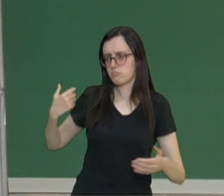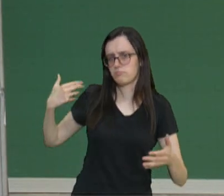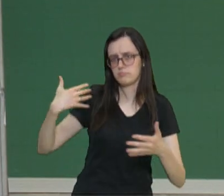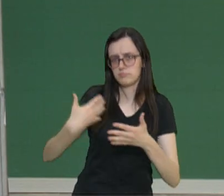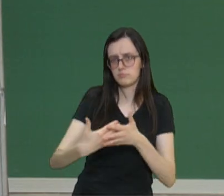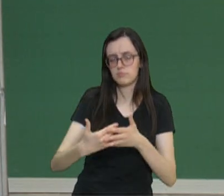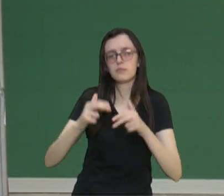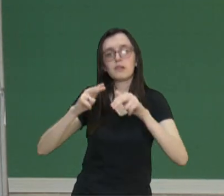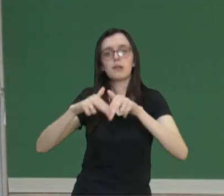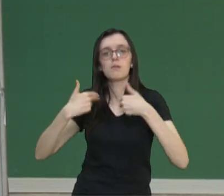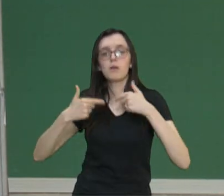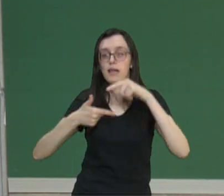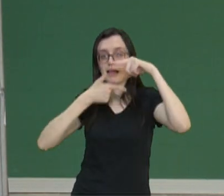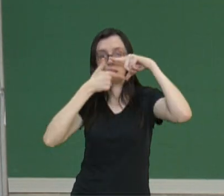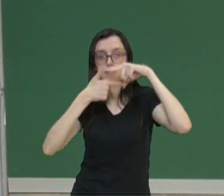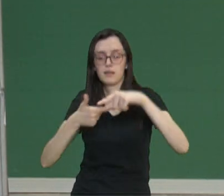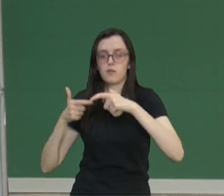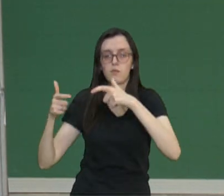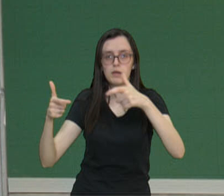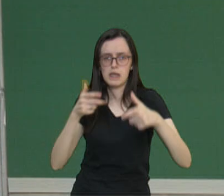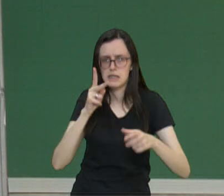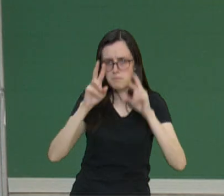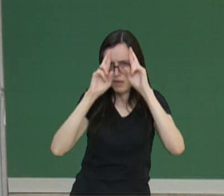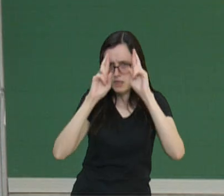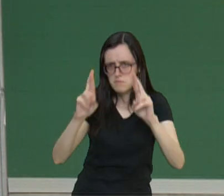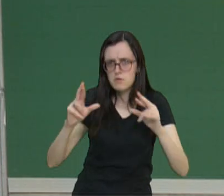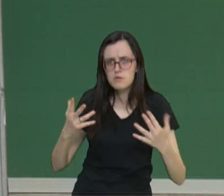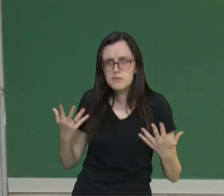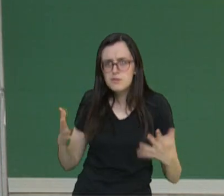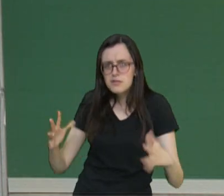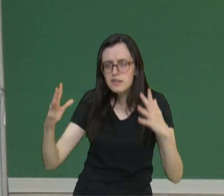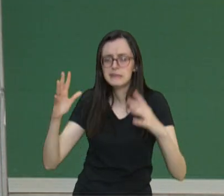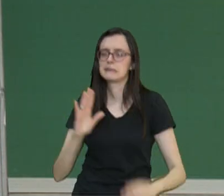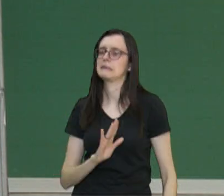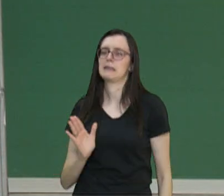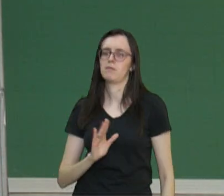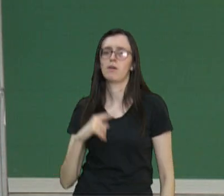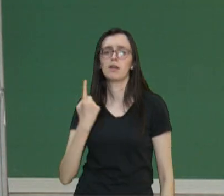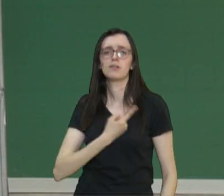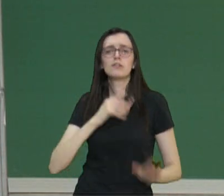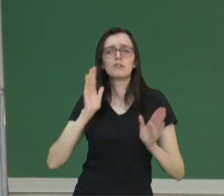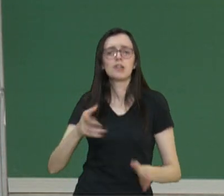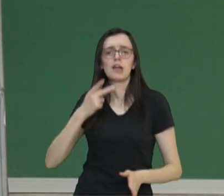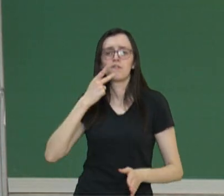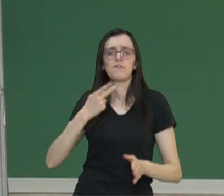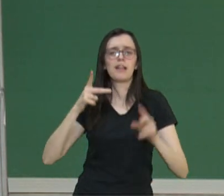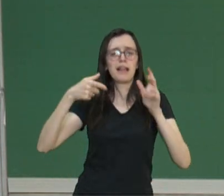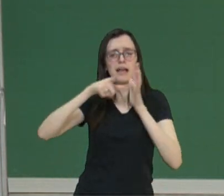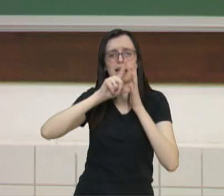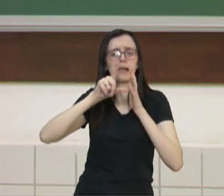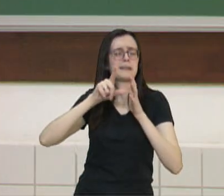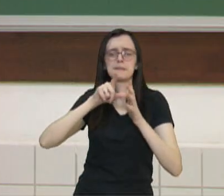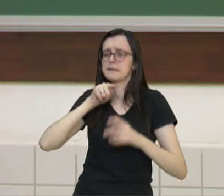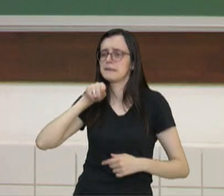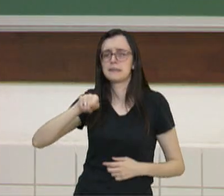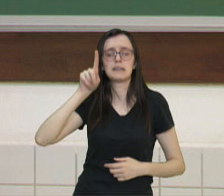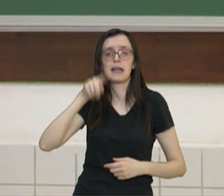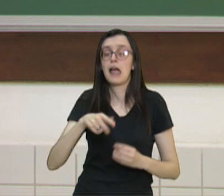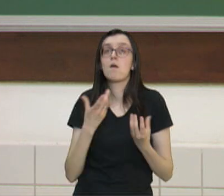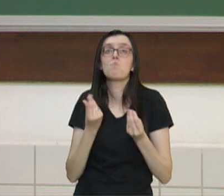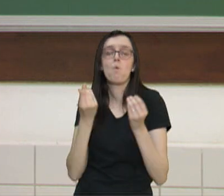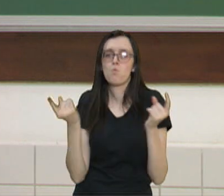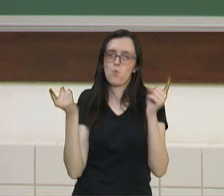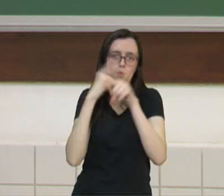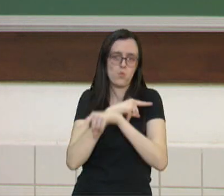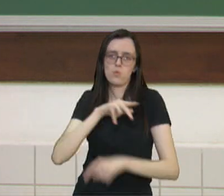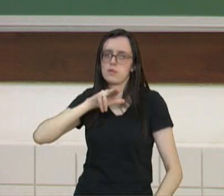E por isso as tradições e espaços foram sempre respeitados e exaltados? Não, a gente acabou de falar que não, foi muito, muito pelo